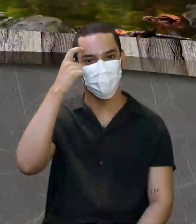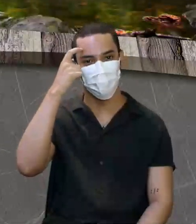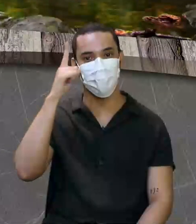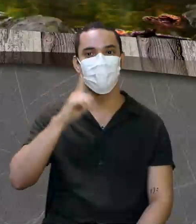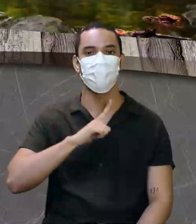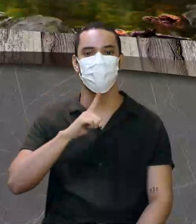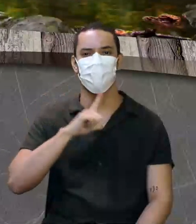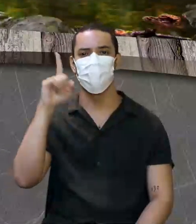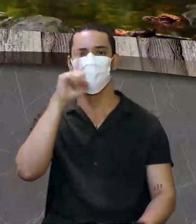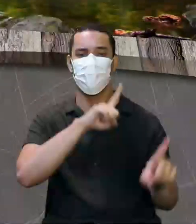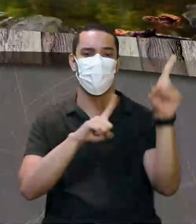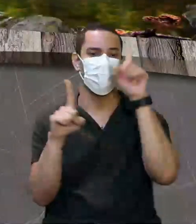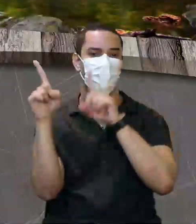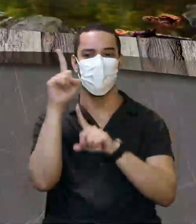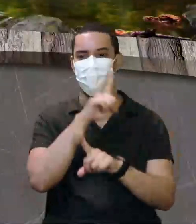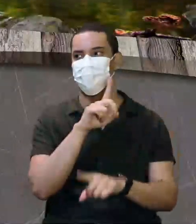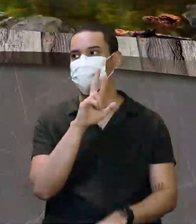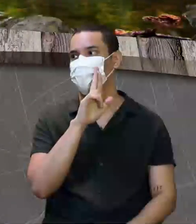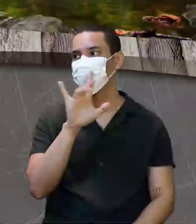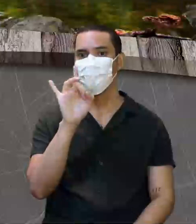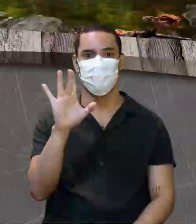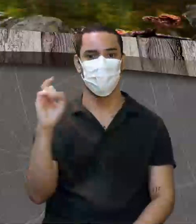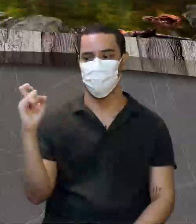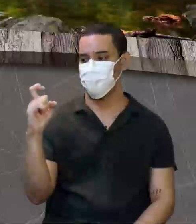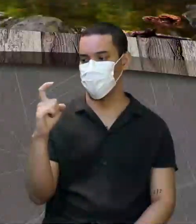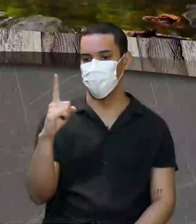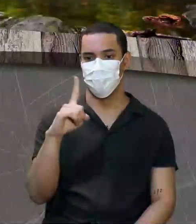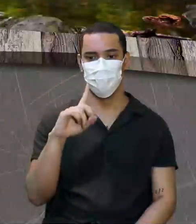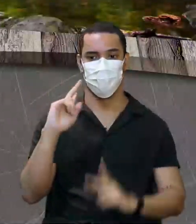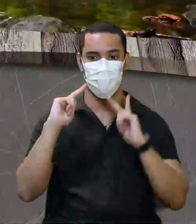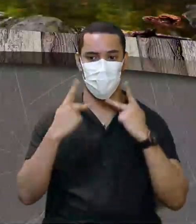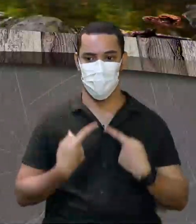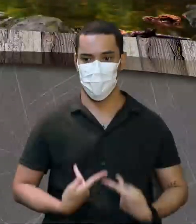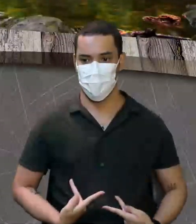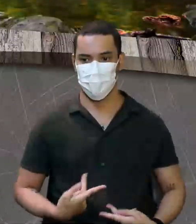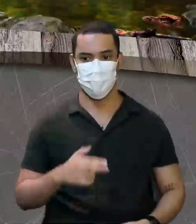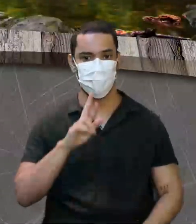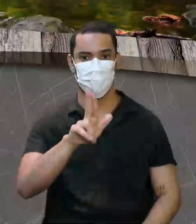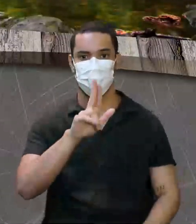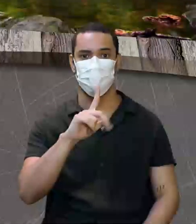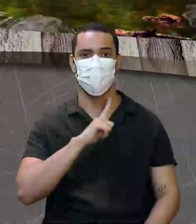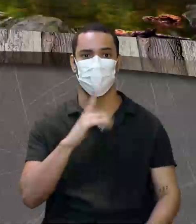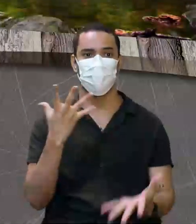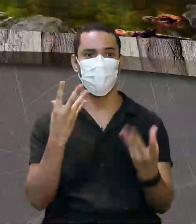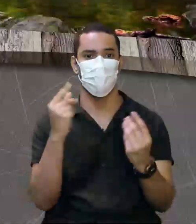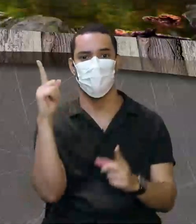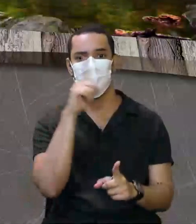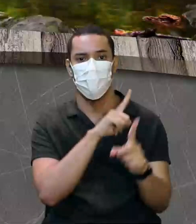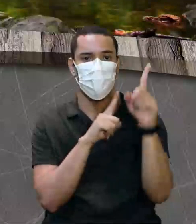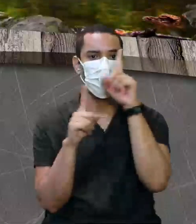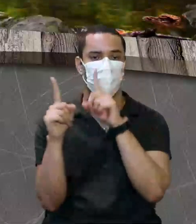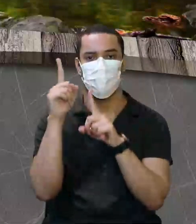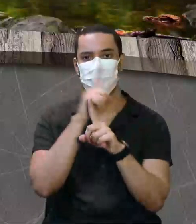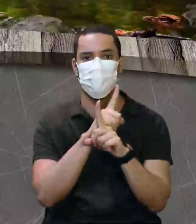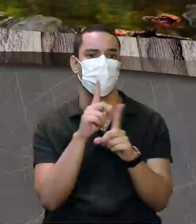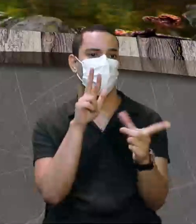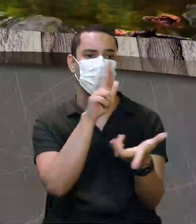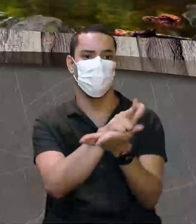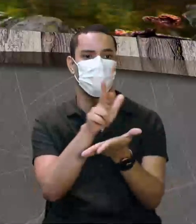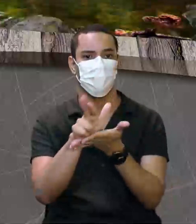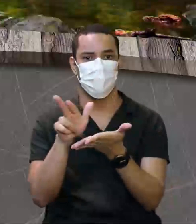falhas acontecem, não só no processo evolutivo da espécie humana, não. Muitas lacunas existem para todas as formas